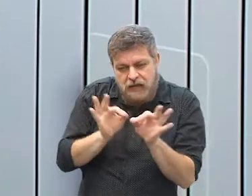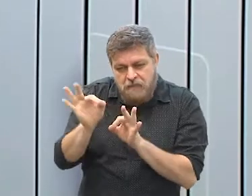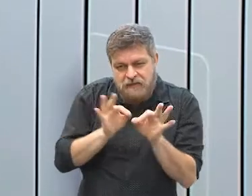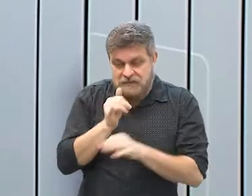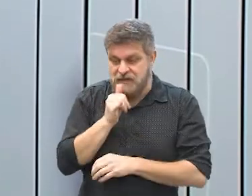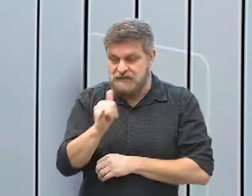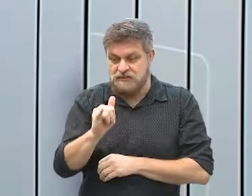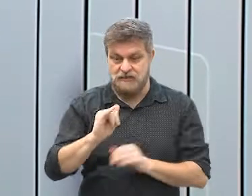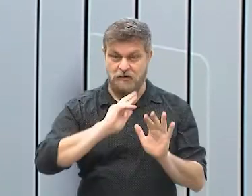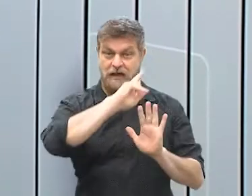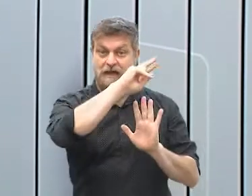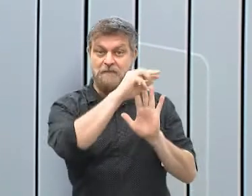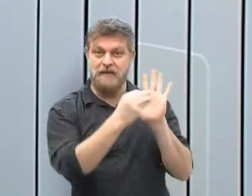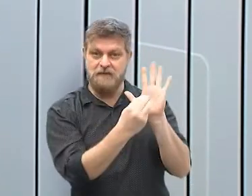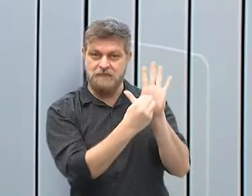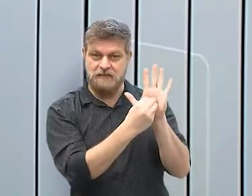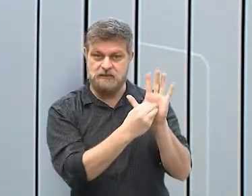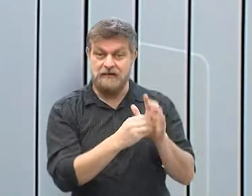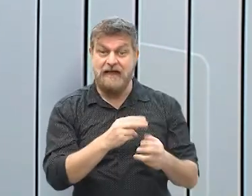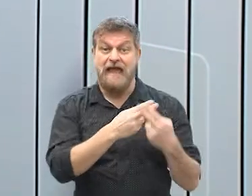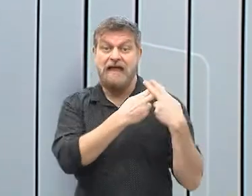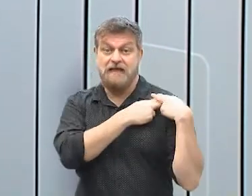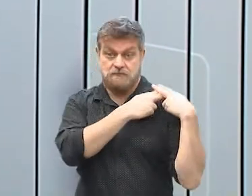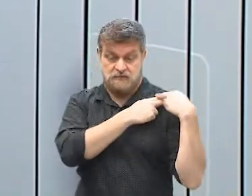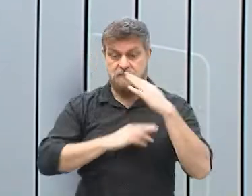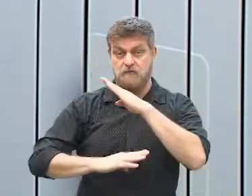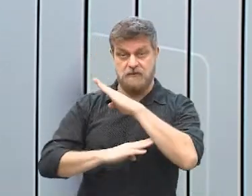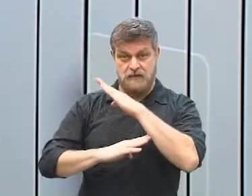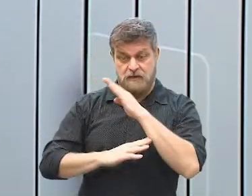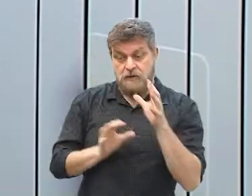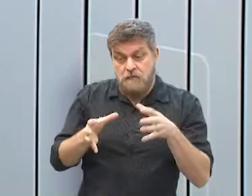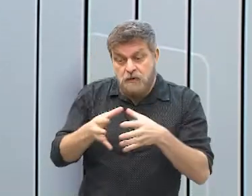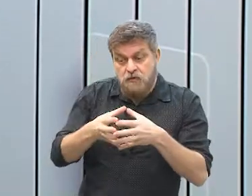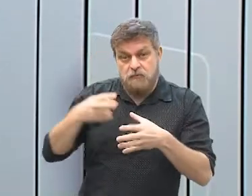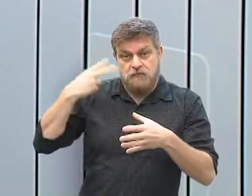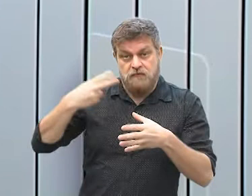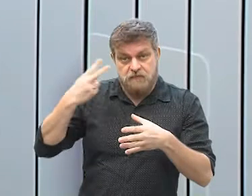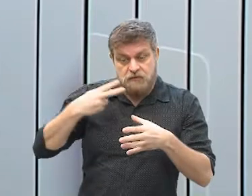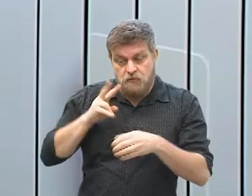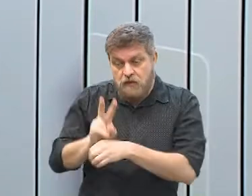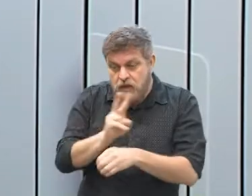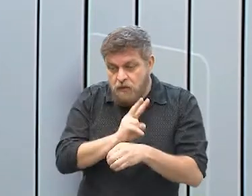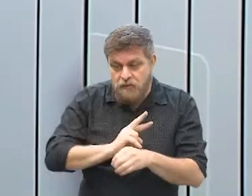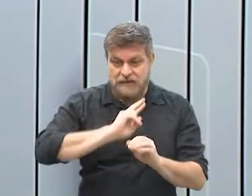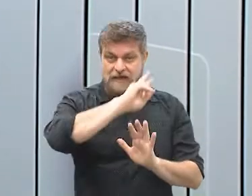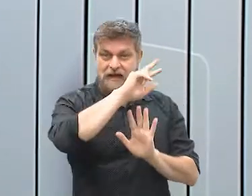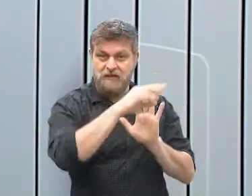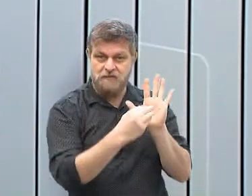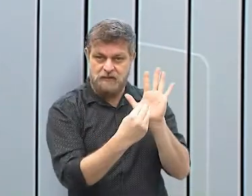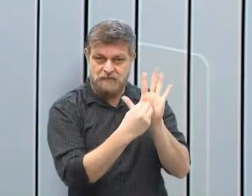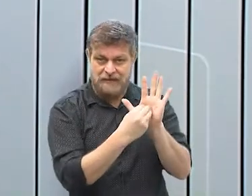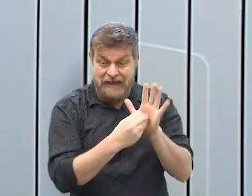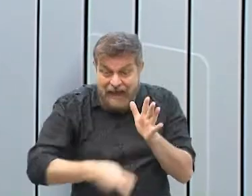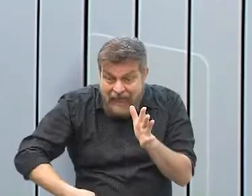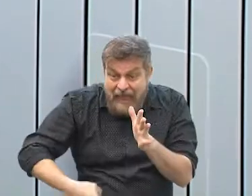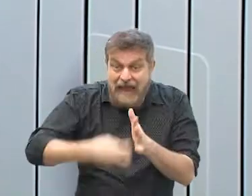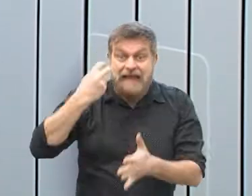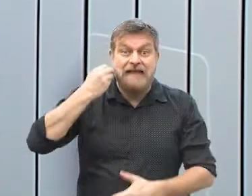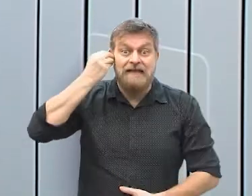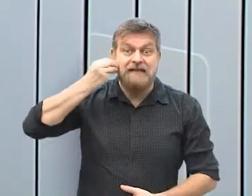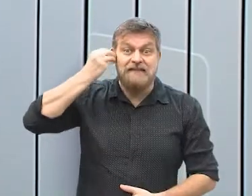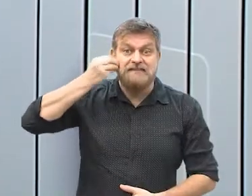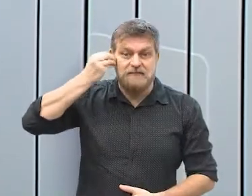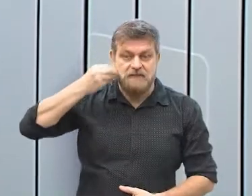meio ambiente e preside aqui na Câmara a Comissão Permanente de Meio Ambiente. Está no 5º mandato, o